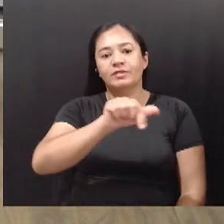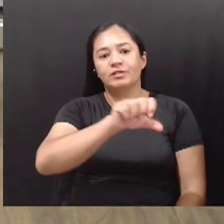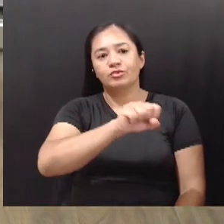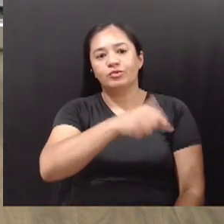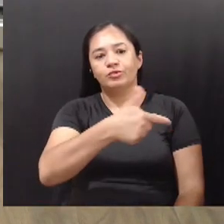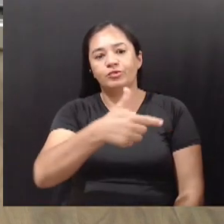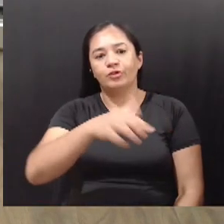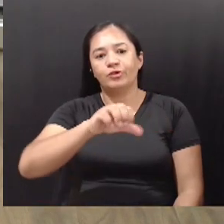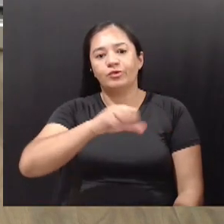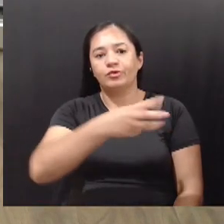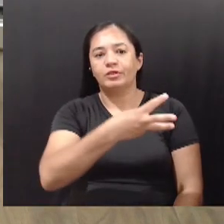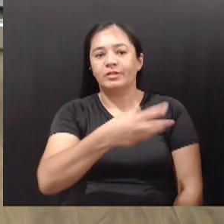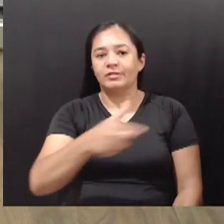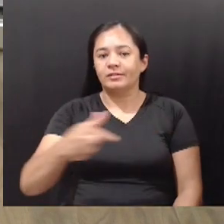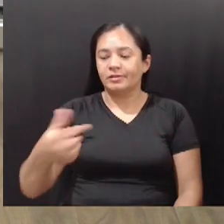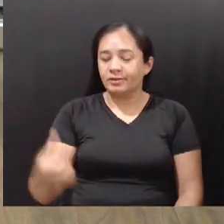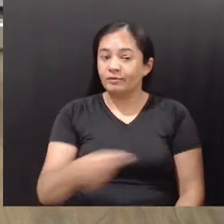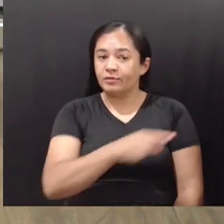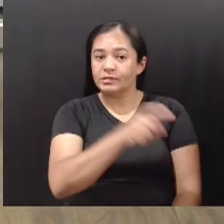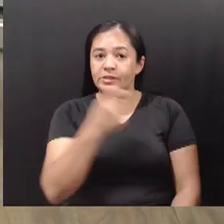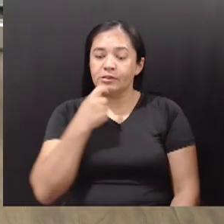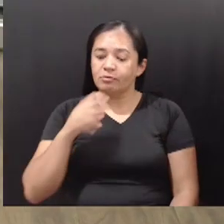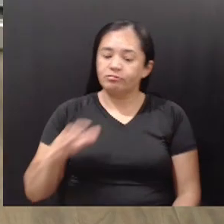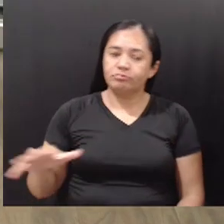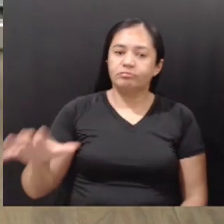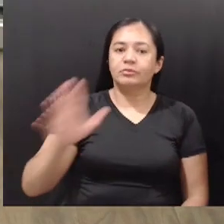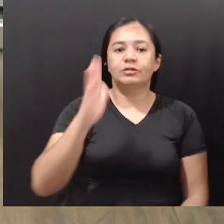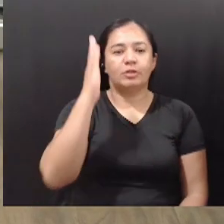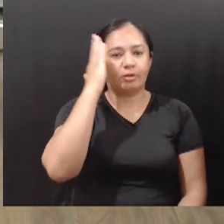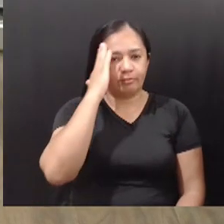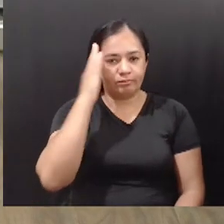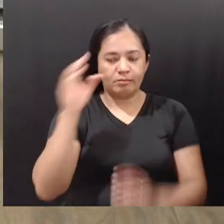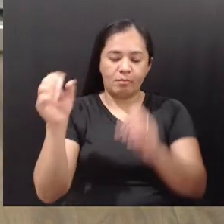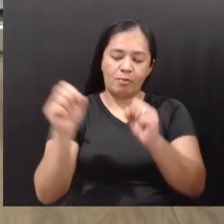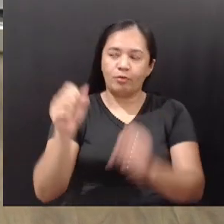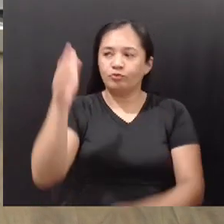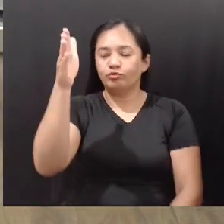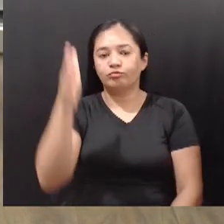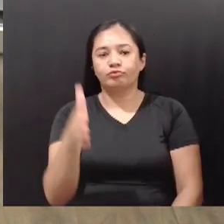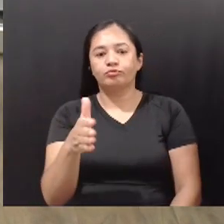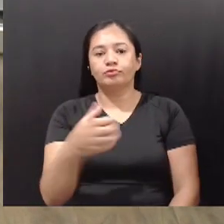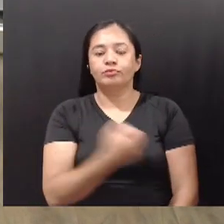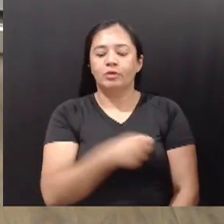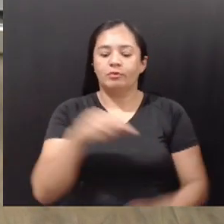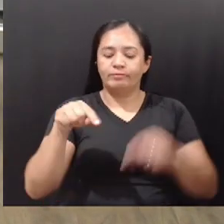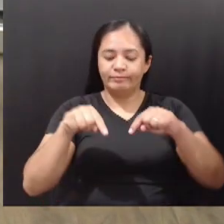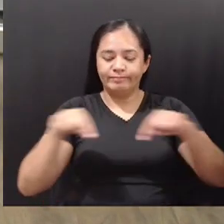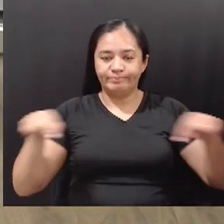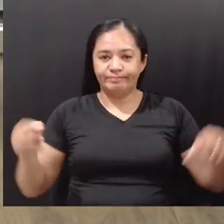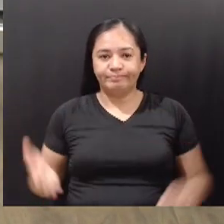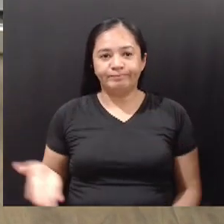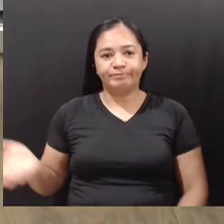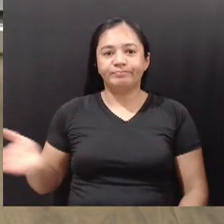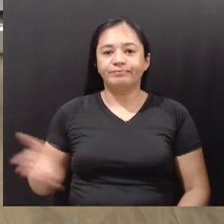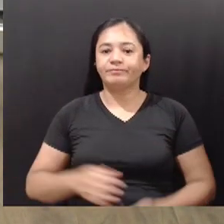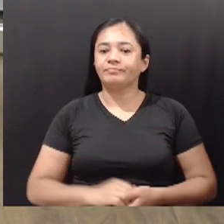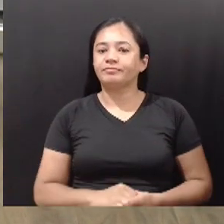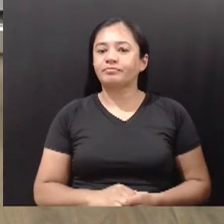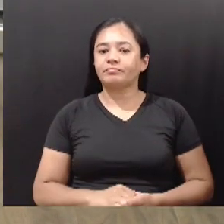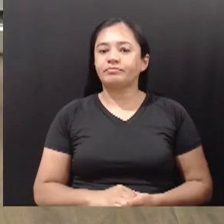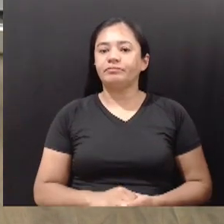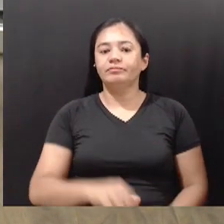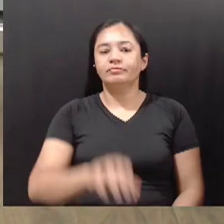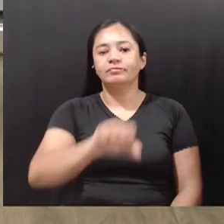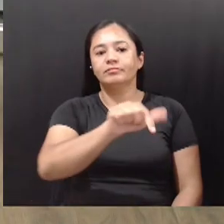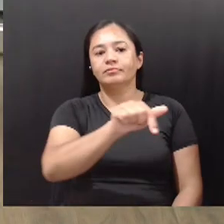para você que é de Campinas e região já sabe, né? Pode ir direto no número que já aparece aqui embaixo da sua tela, é o